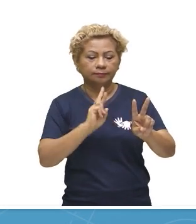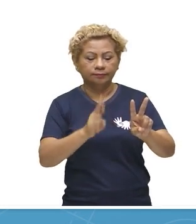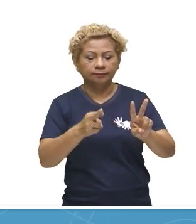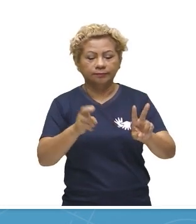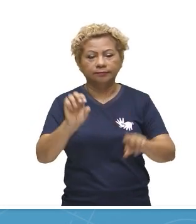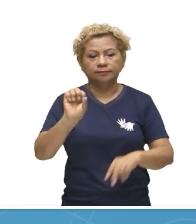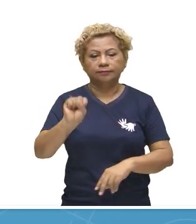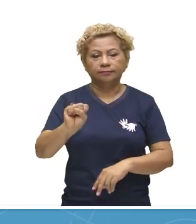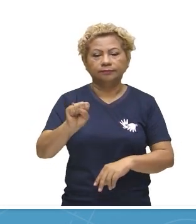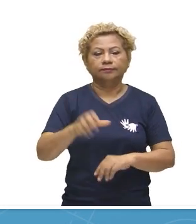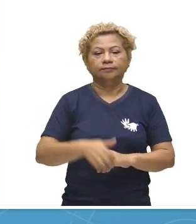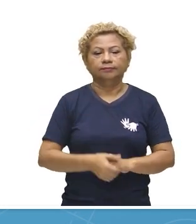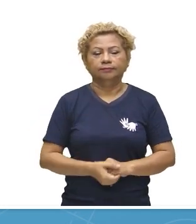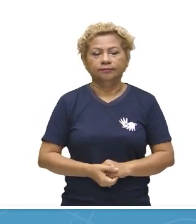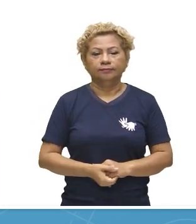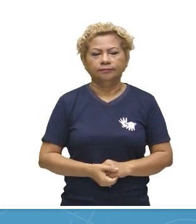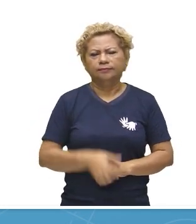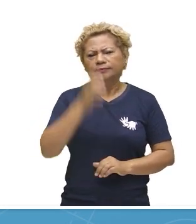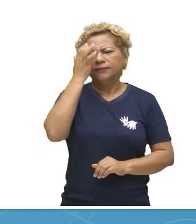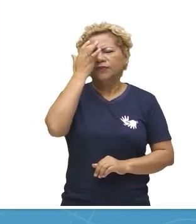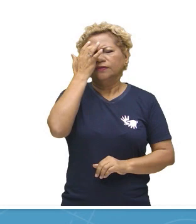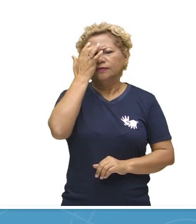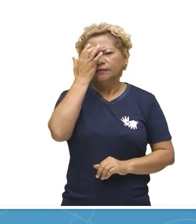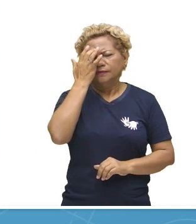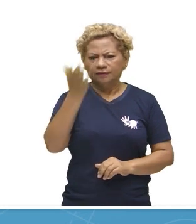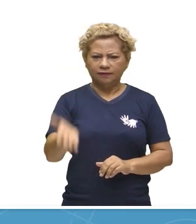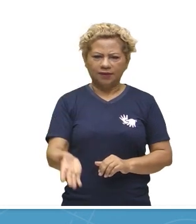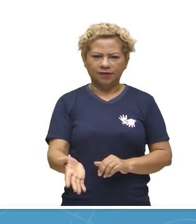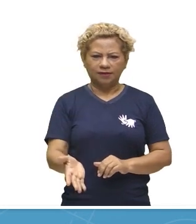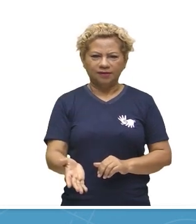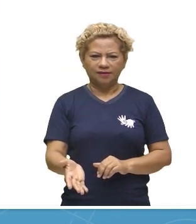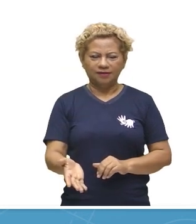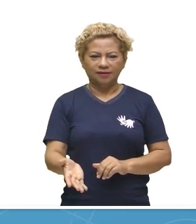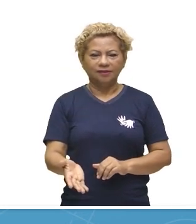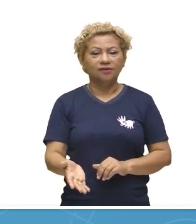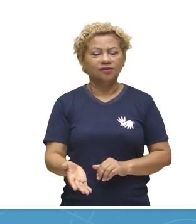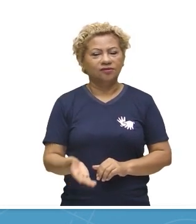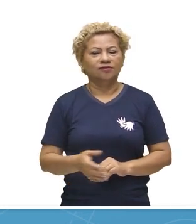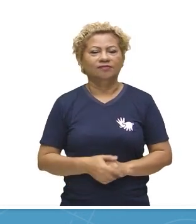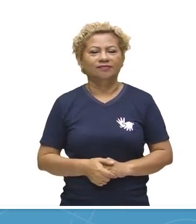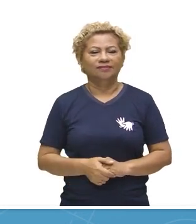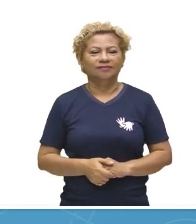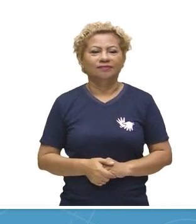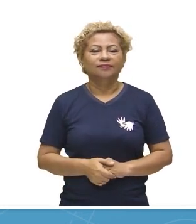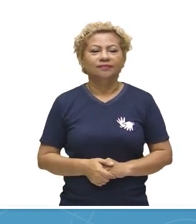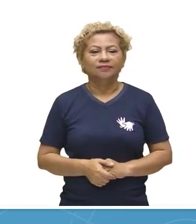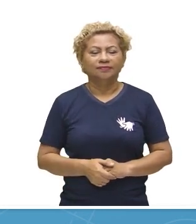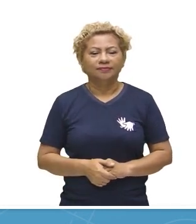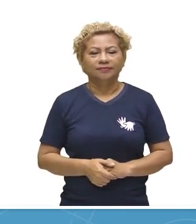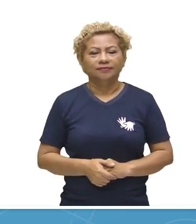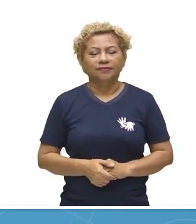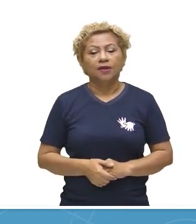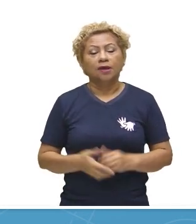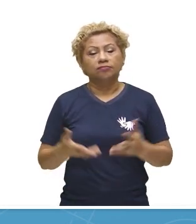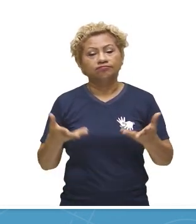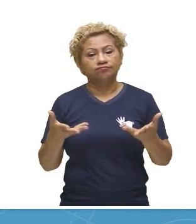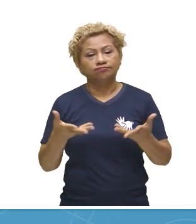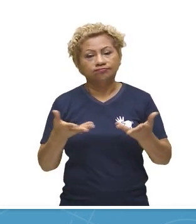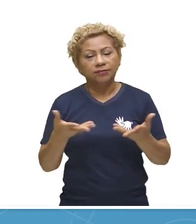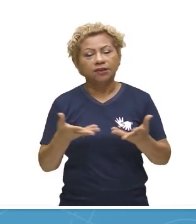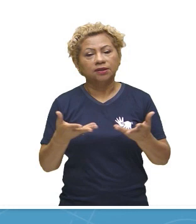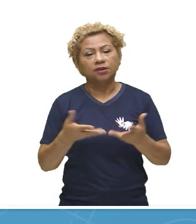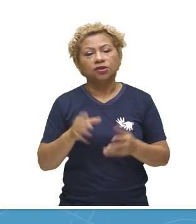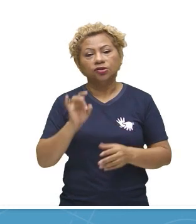igual a 8, né? Então, essa era a resposta aqui da primeira questão e esse exercício visa principalmente